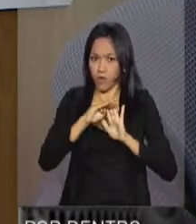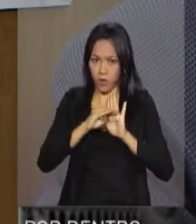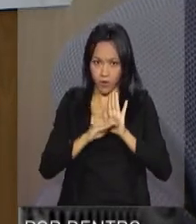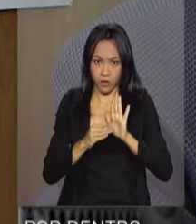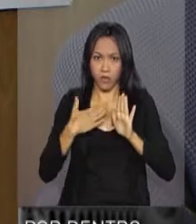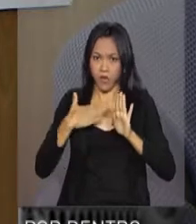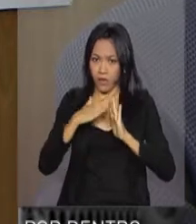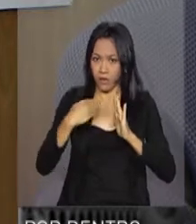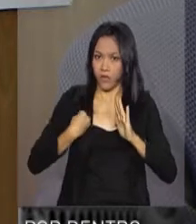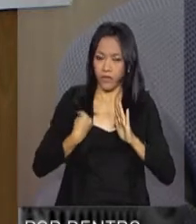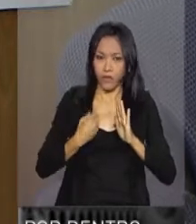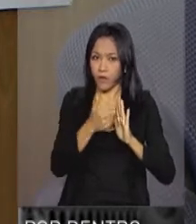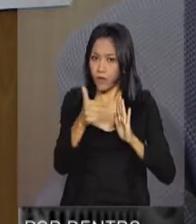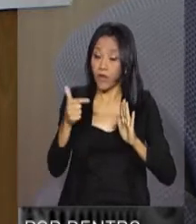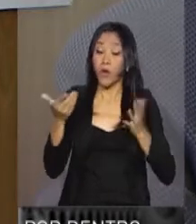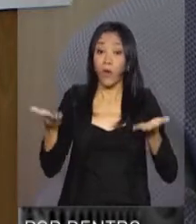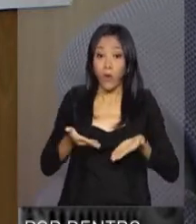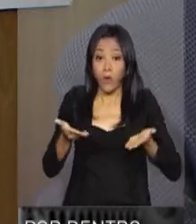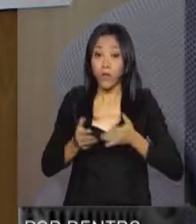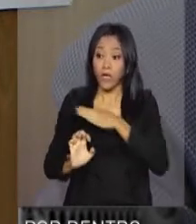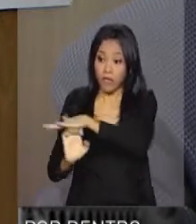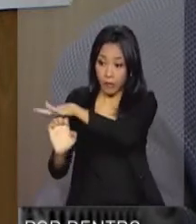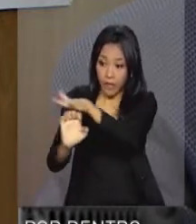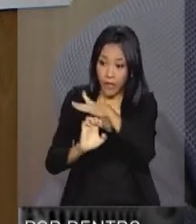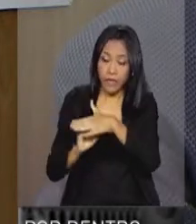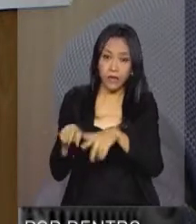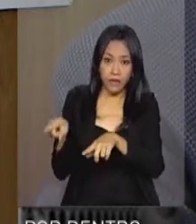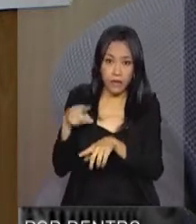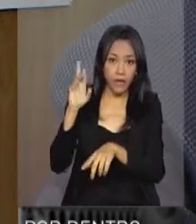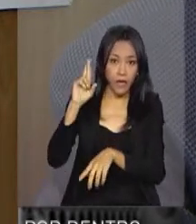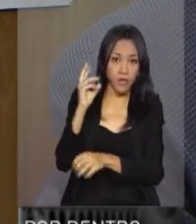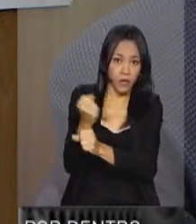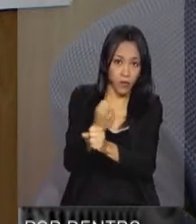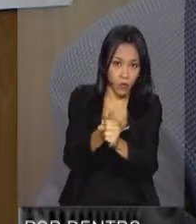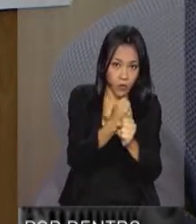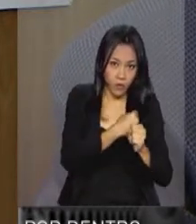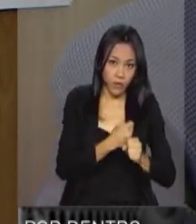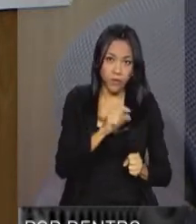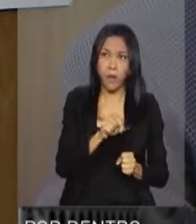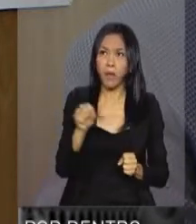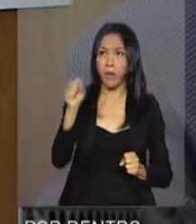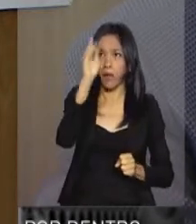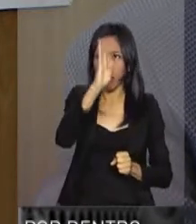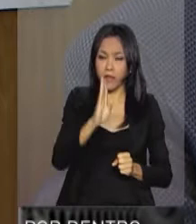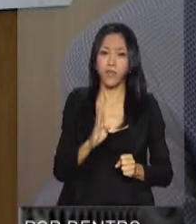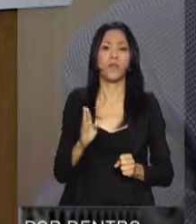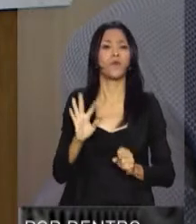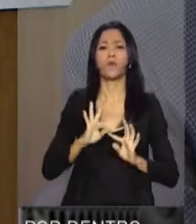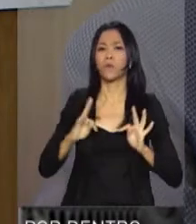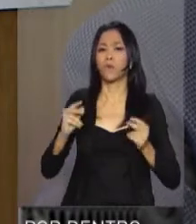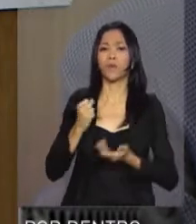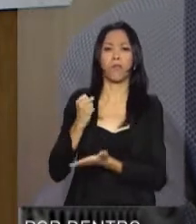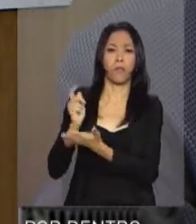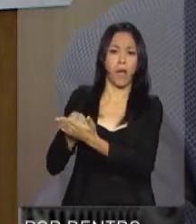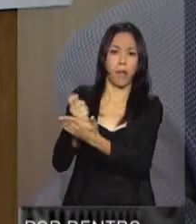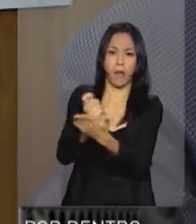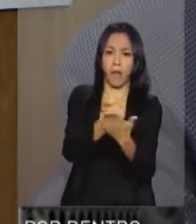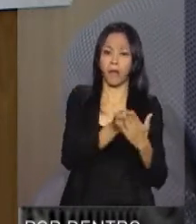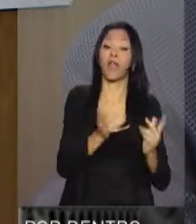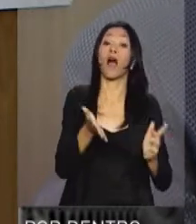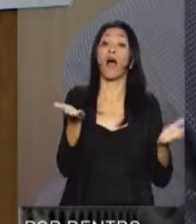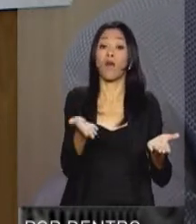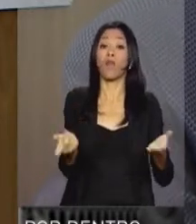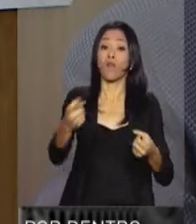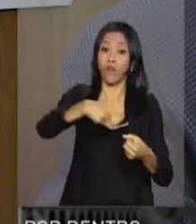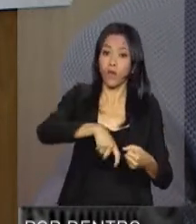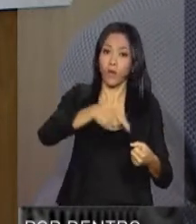vida hoje com as empresas com aqueles que constroem as habitações por todo o brasil e fundamentalmente voltou-se a contratar